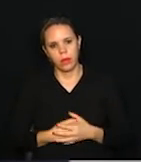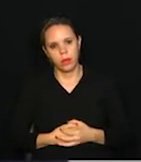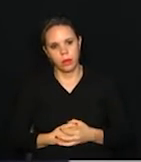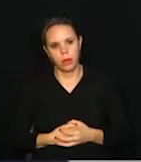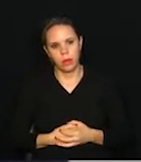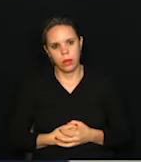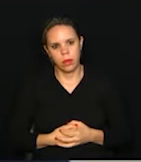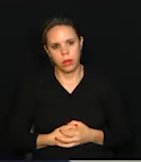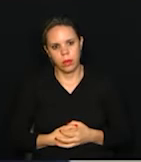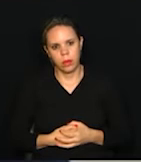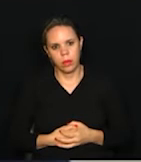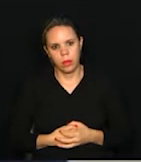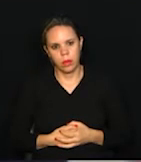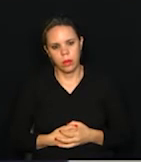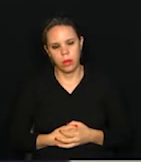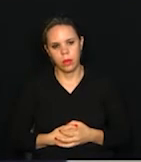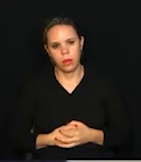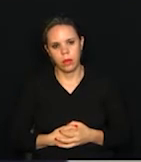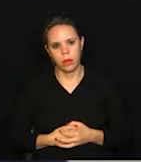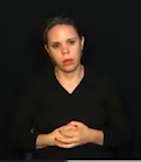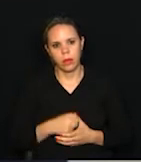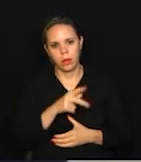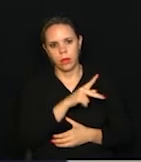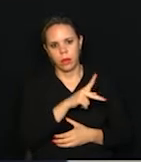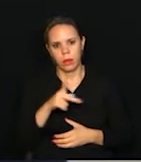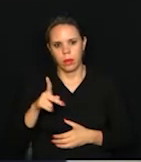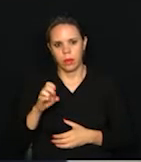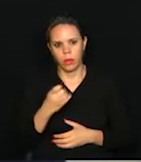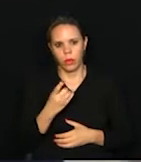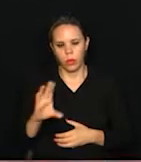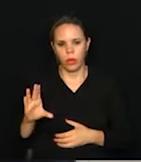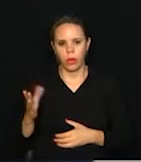E ao presidente da INDEC, né,